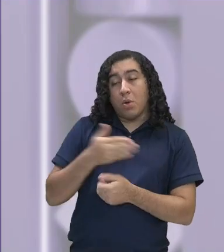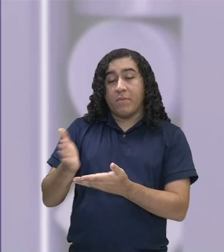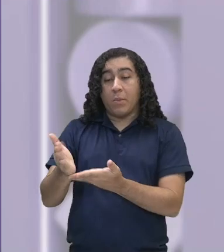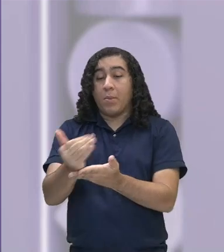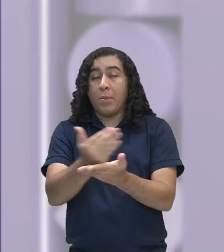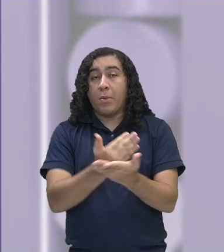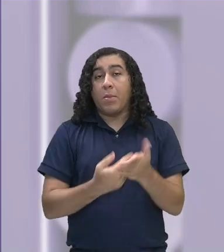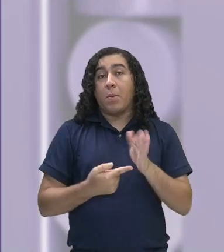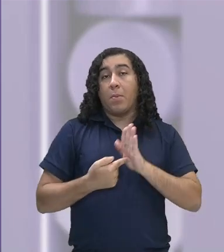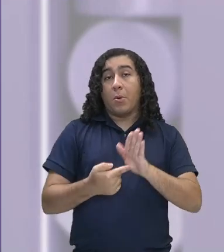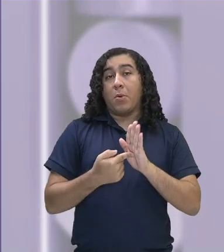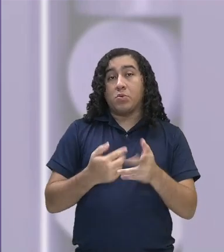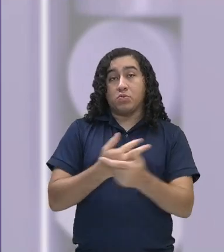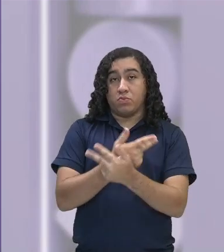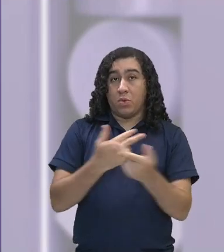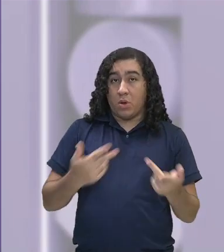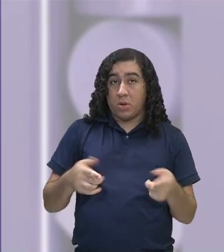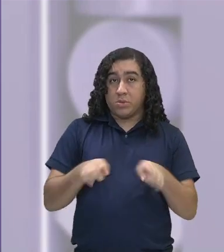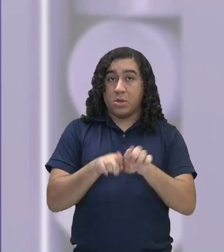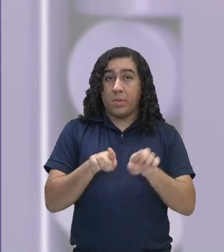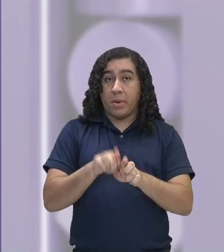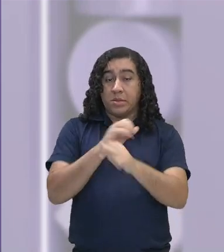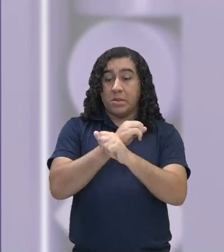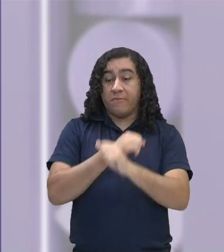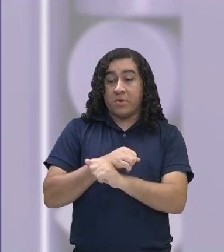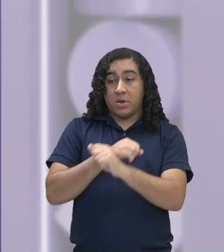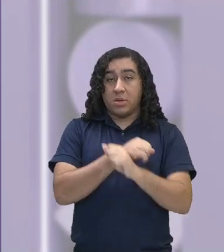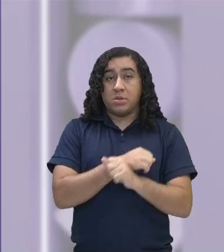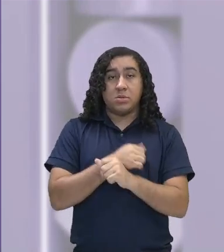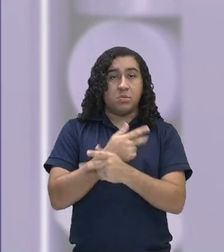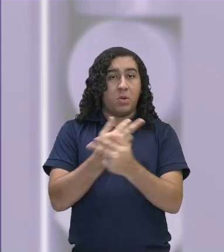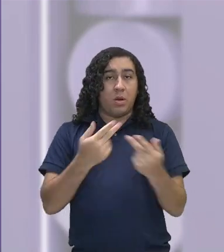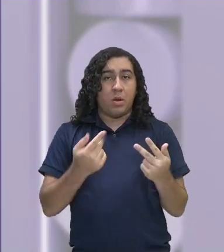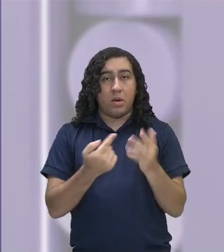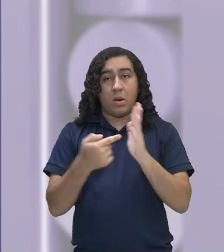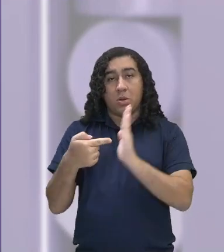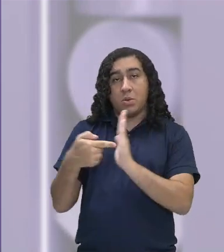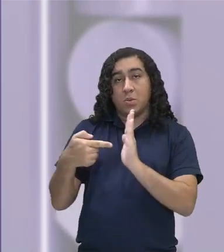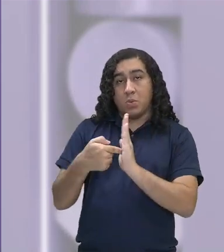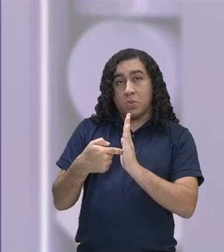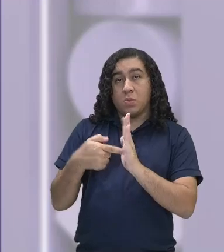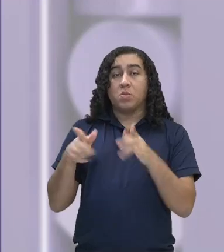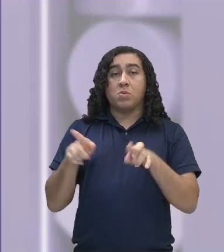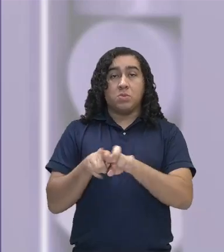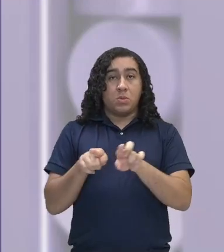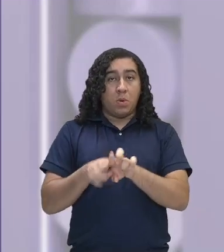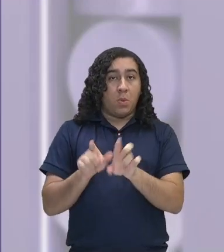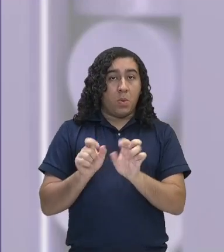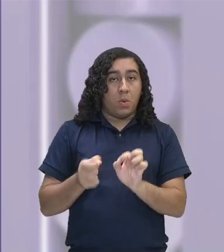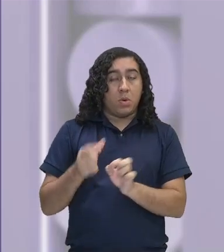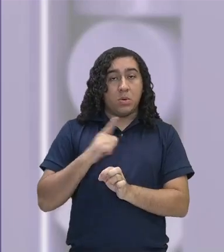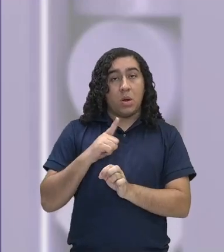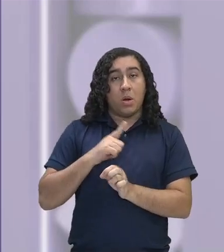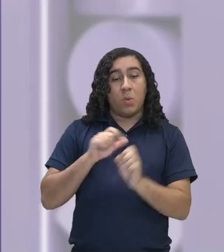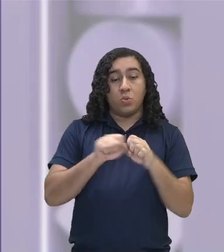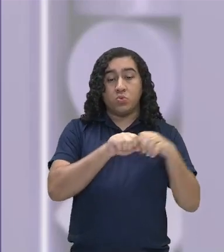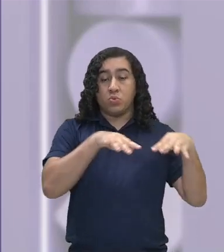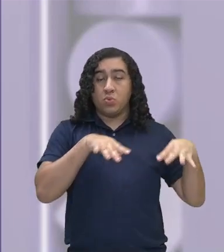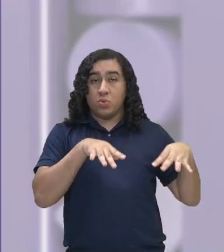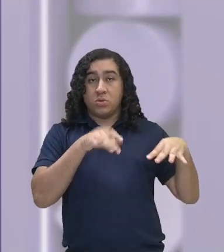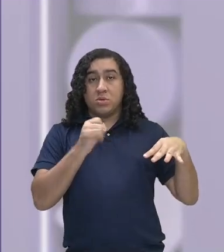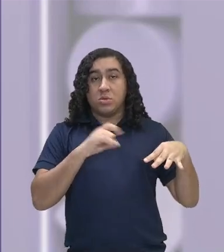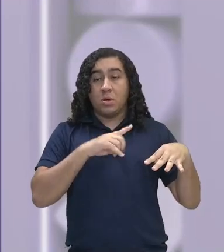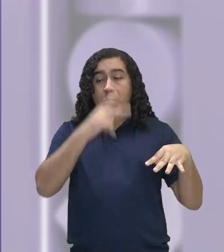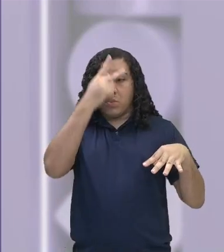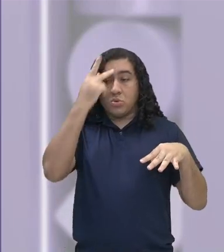apresentação das provas, a defesa, né? A acusação, o parecer do júri, quando é um júri popular,